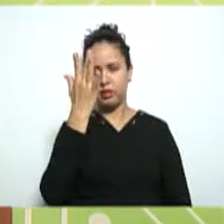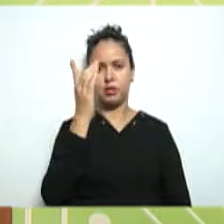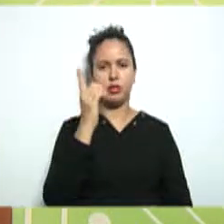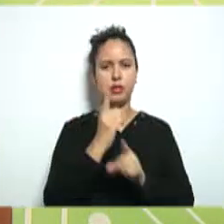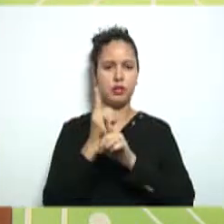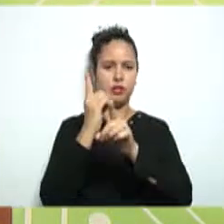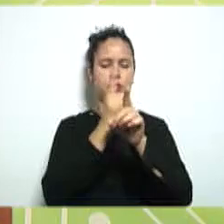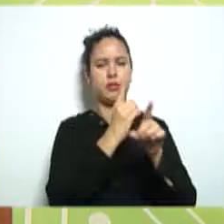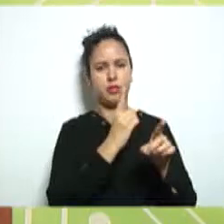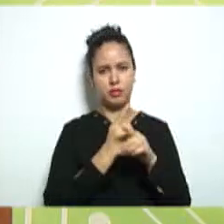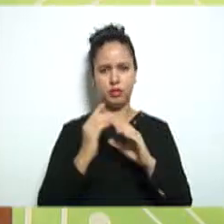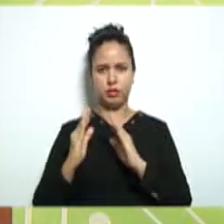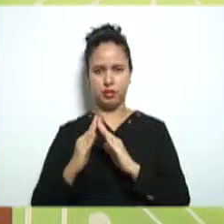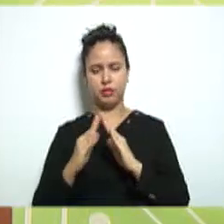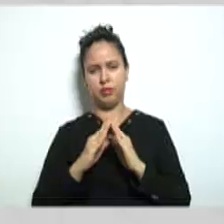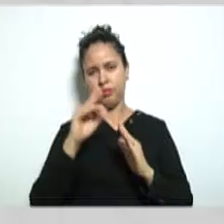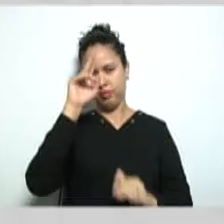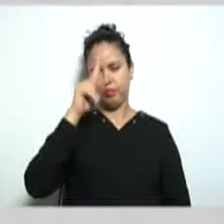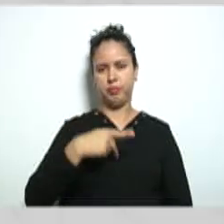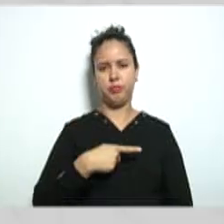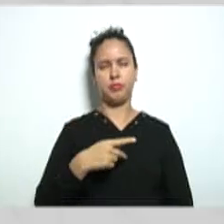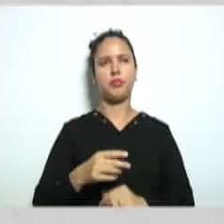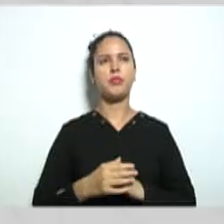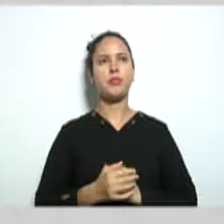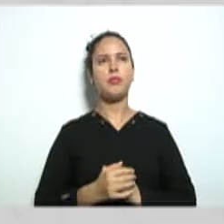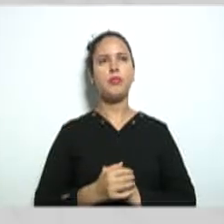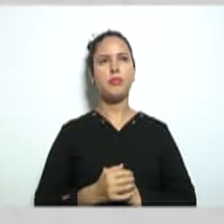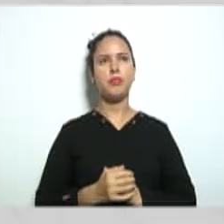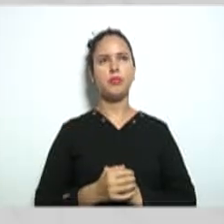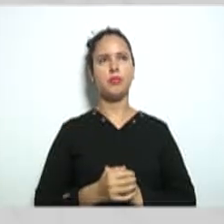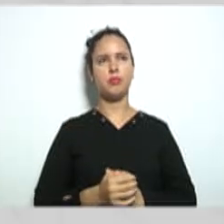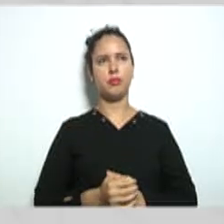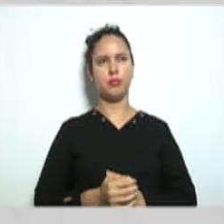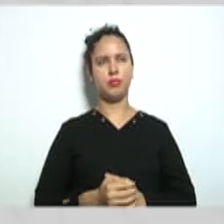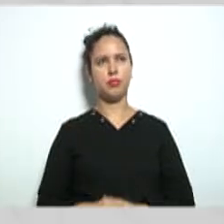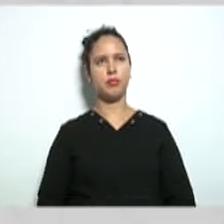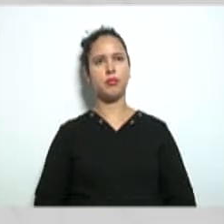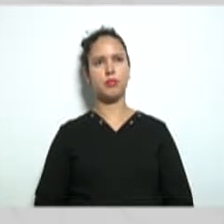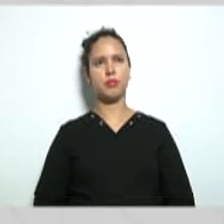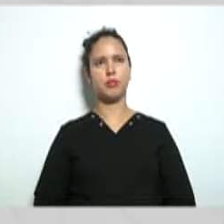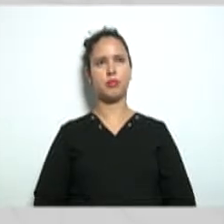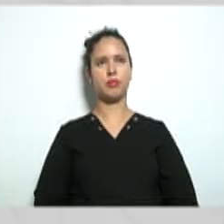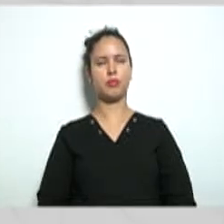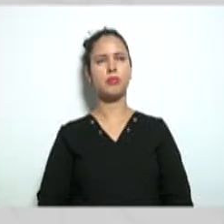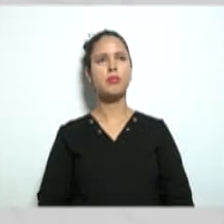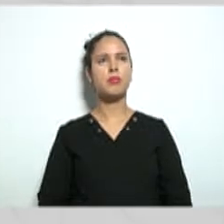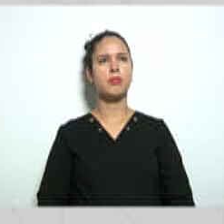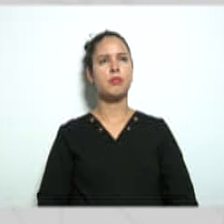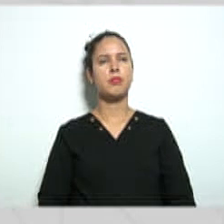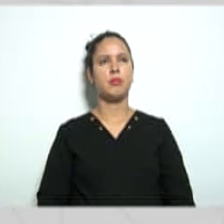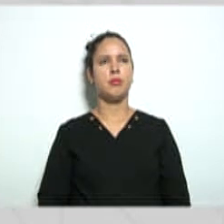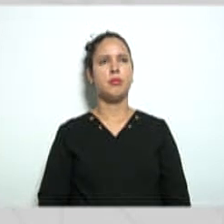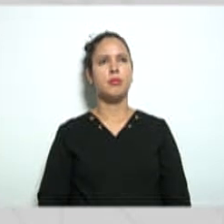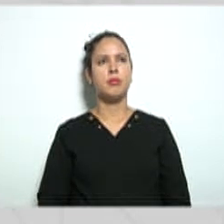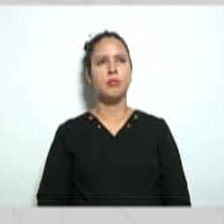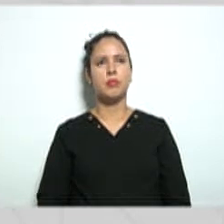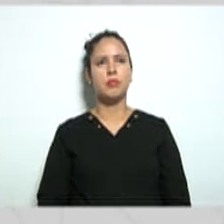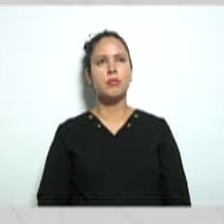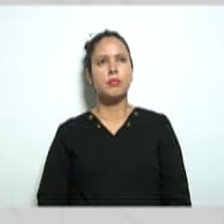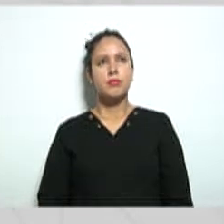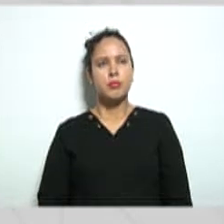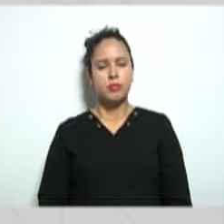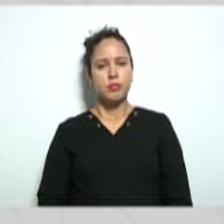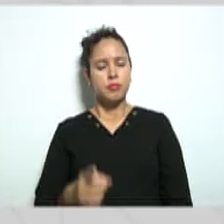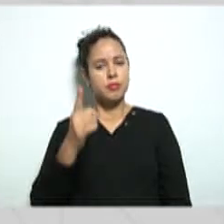nos nossos lares. E aí a gente vem para a divisão do trabalho doméstico, que aí a gente dá